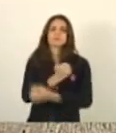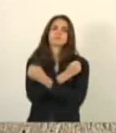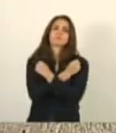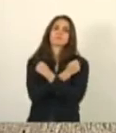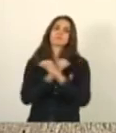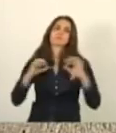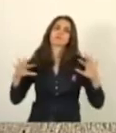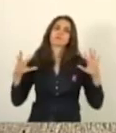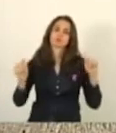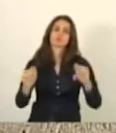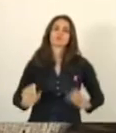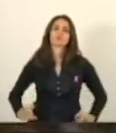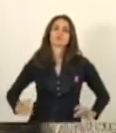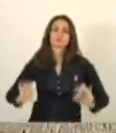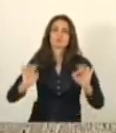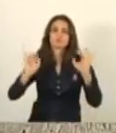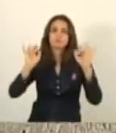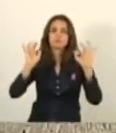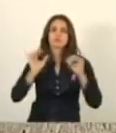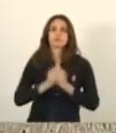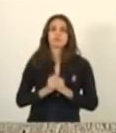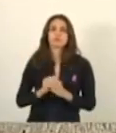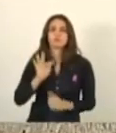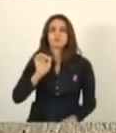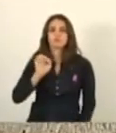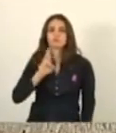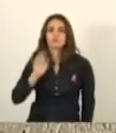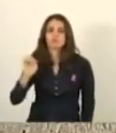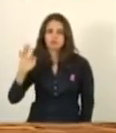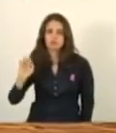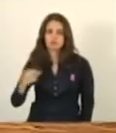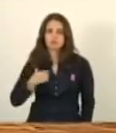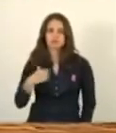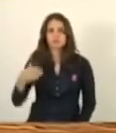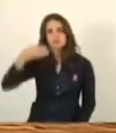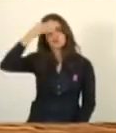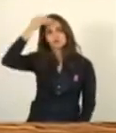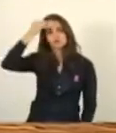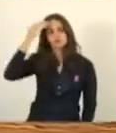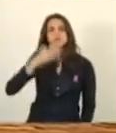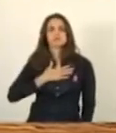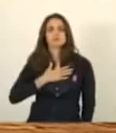todos, especialmente o Ferraço, meu tio,